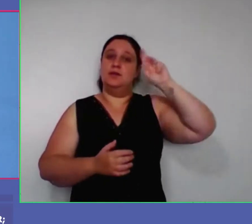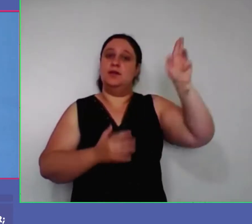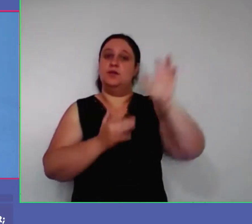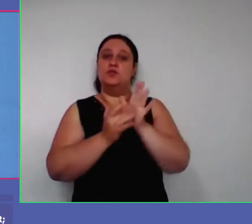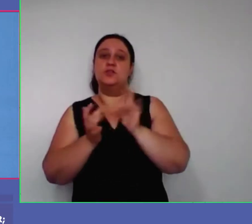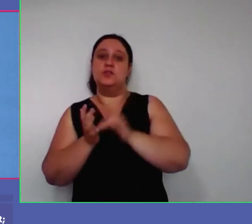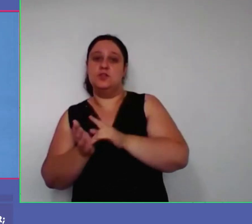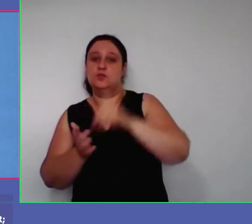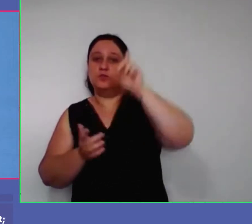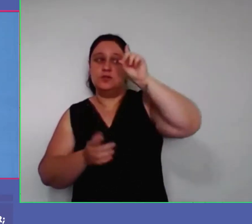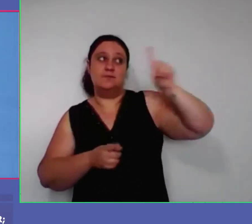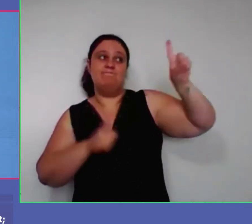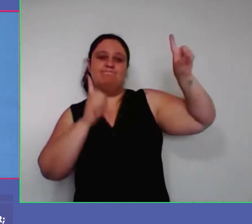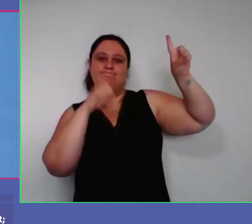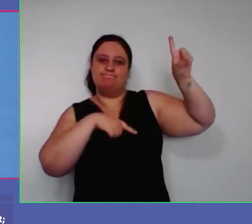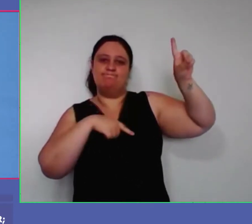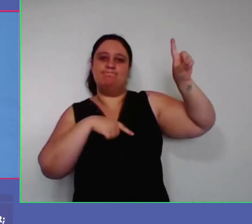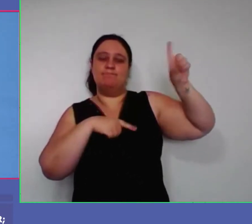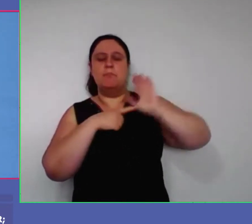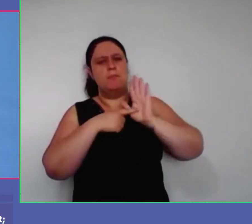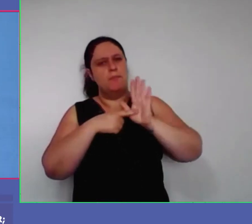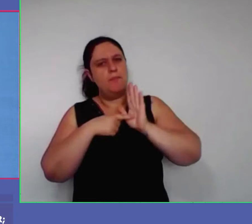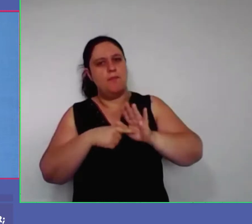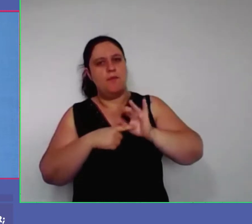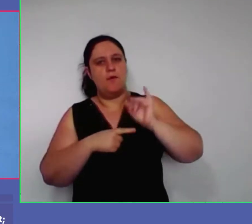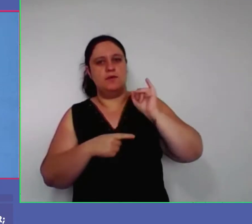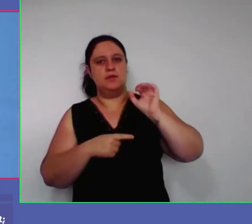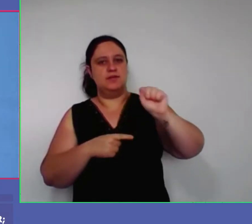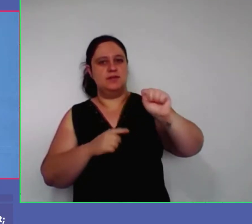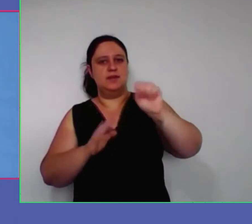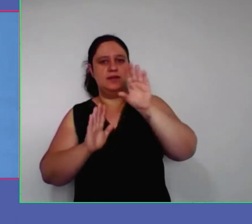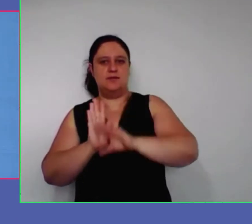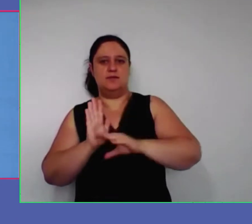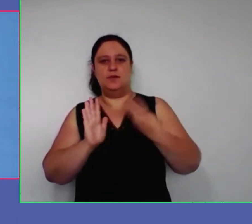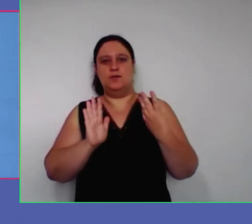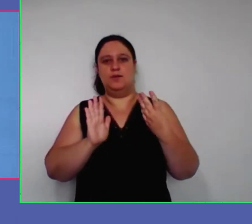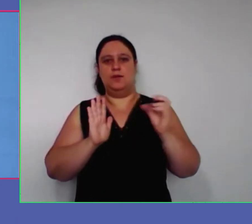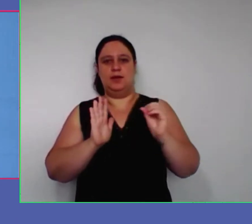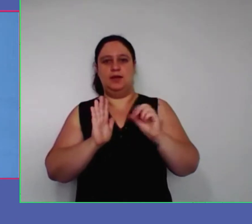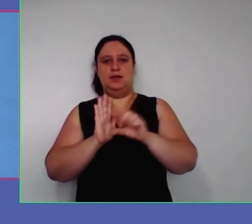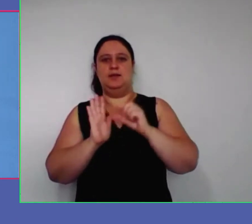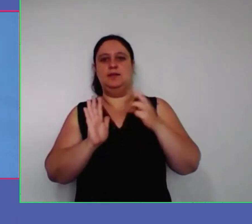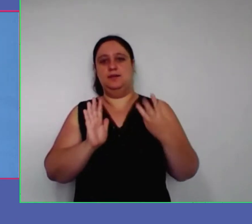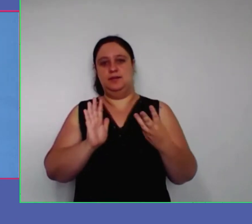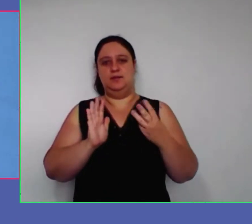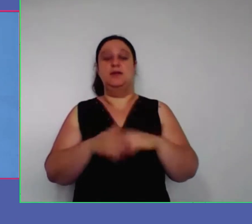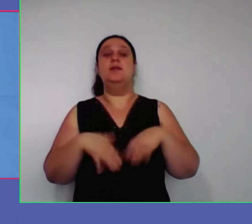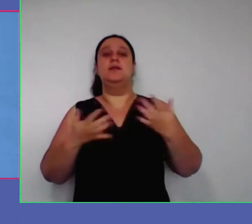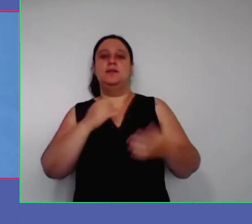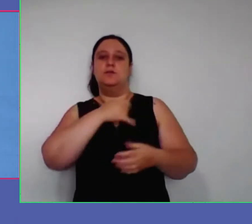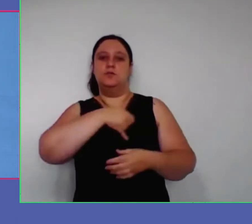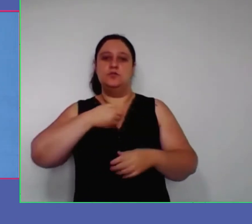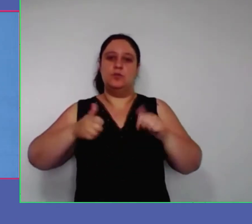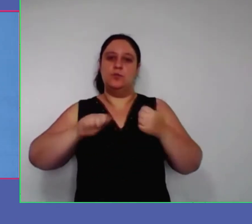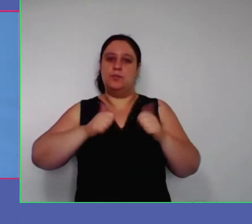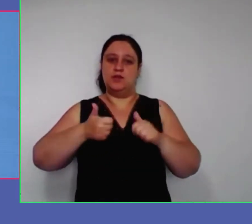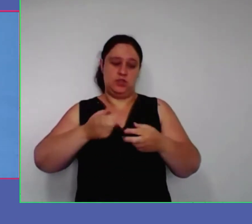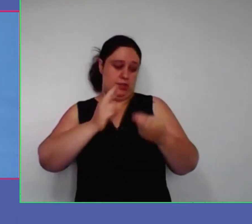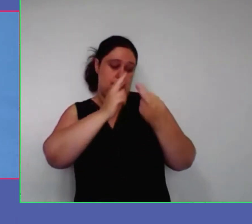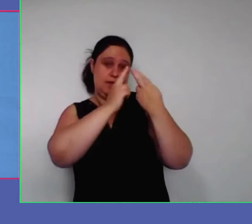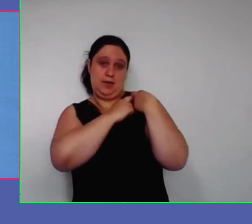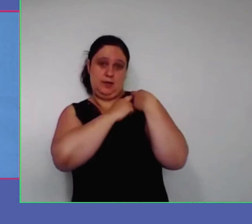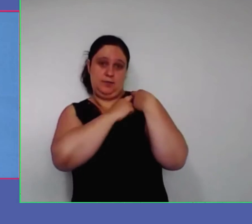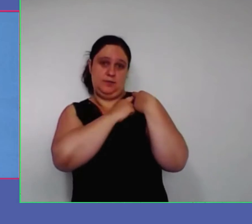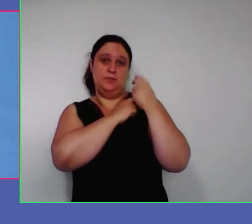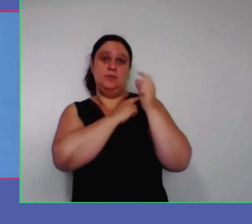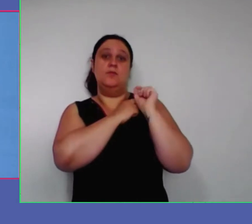versículo 3. João Batista foi incumbido, a sua missão era endireitar